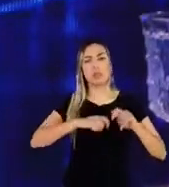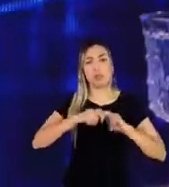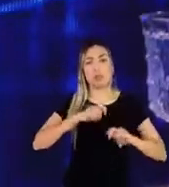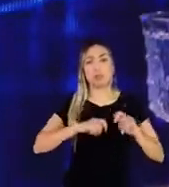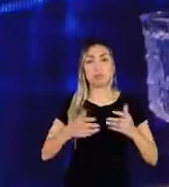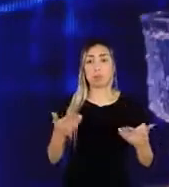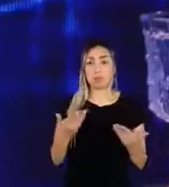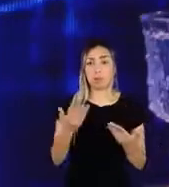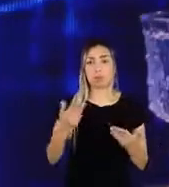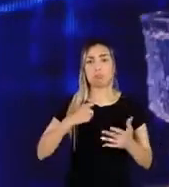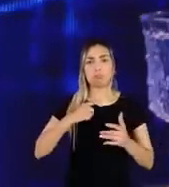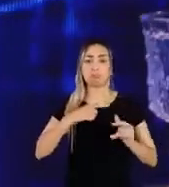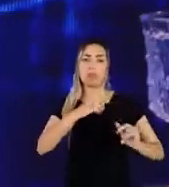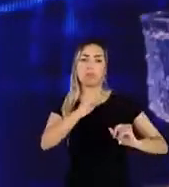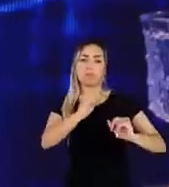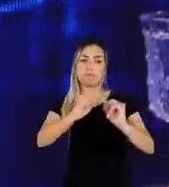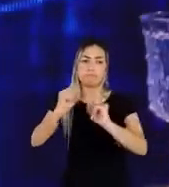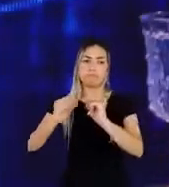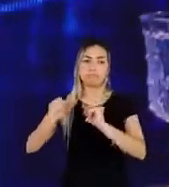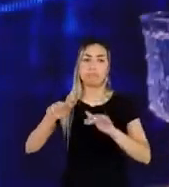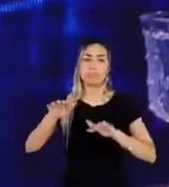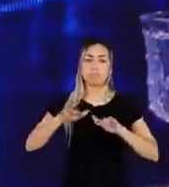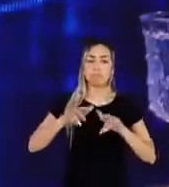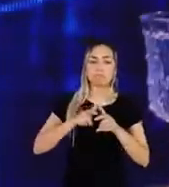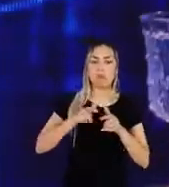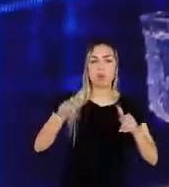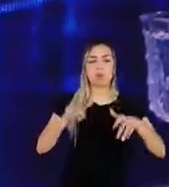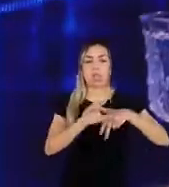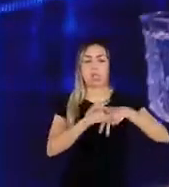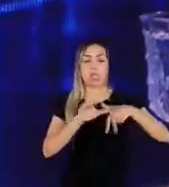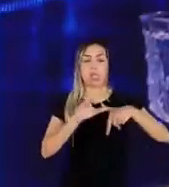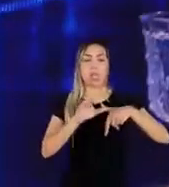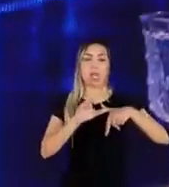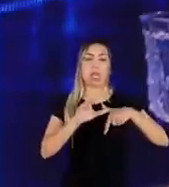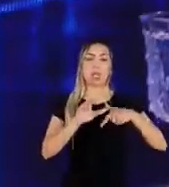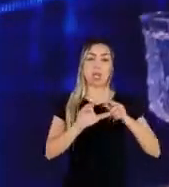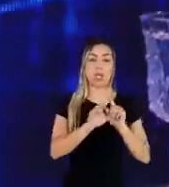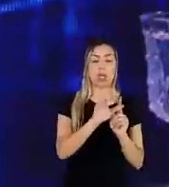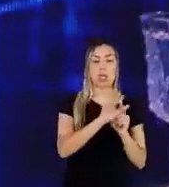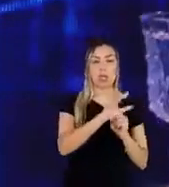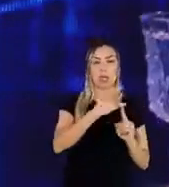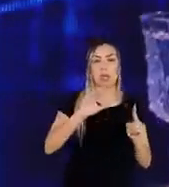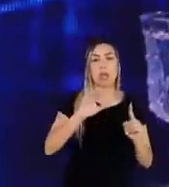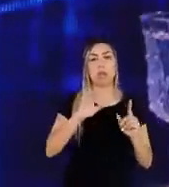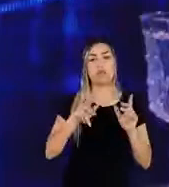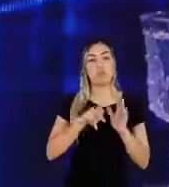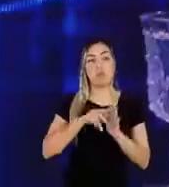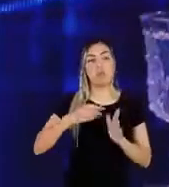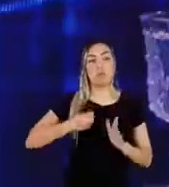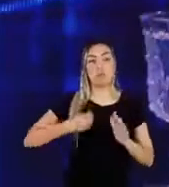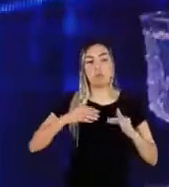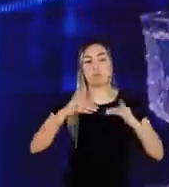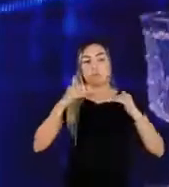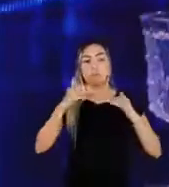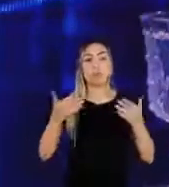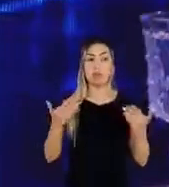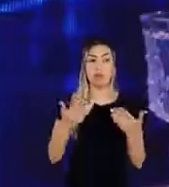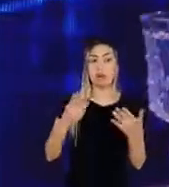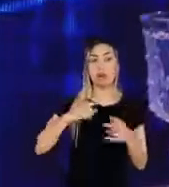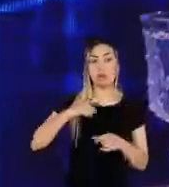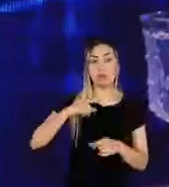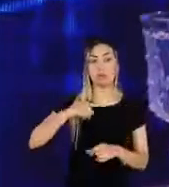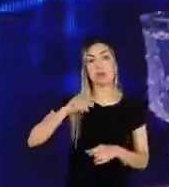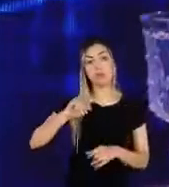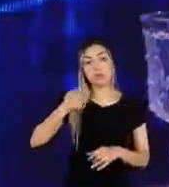para cliente de alta tensão, e a partir do momento que você vai ter abertura de mercado, você vai ter cada vez mais clientes no mercado